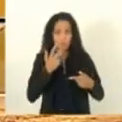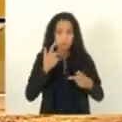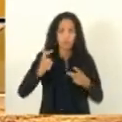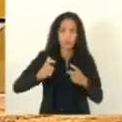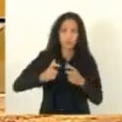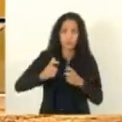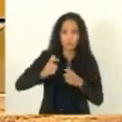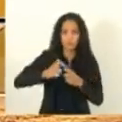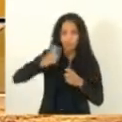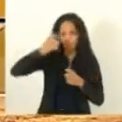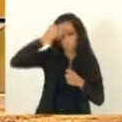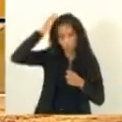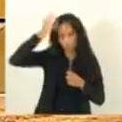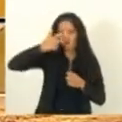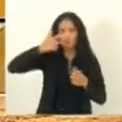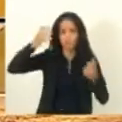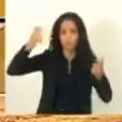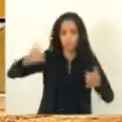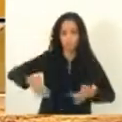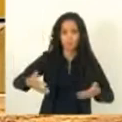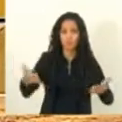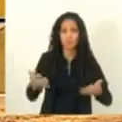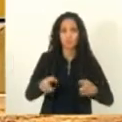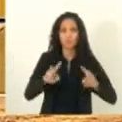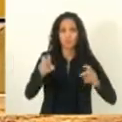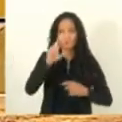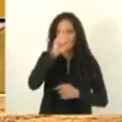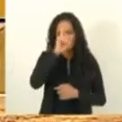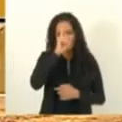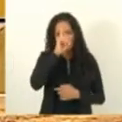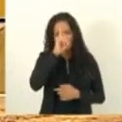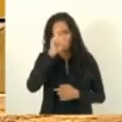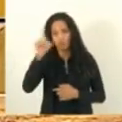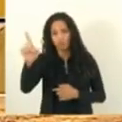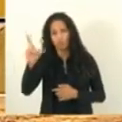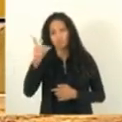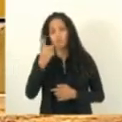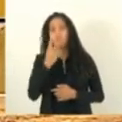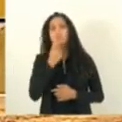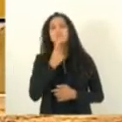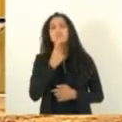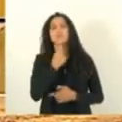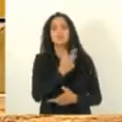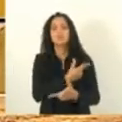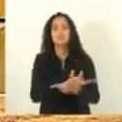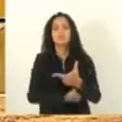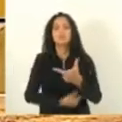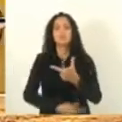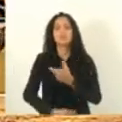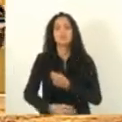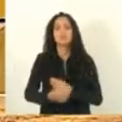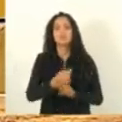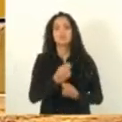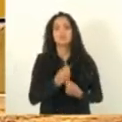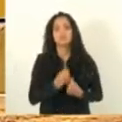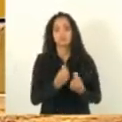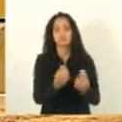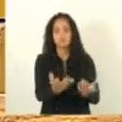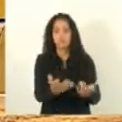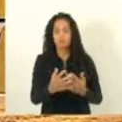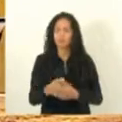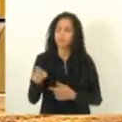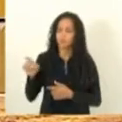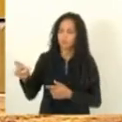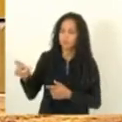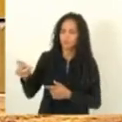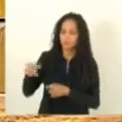se manifestou hoje aqui falando sobre o dia do doador de sangue, né? Eu estava falando para o doutor